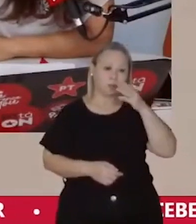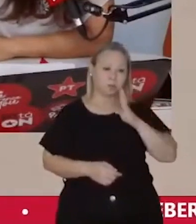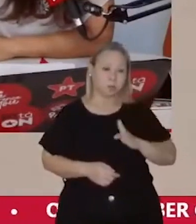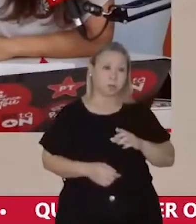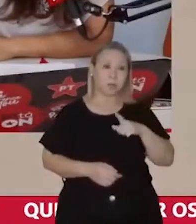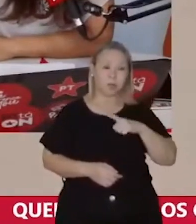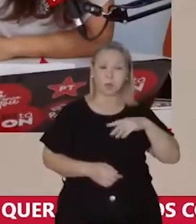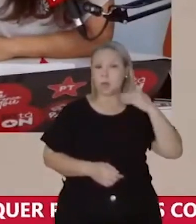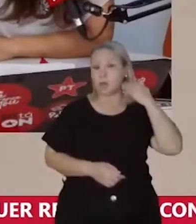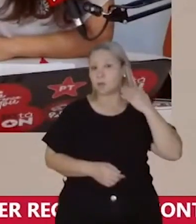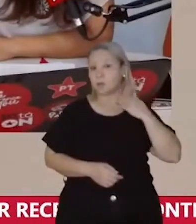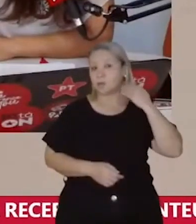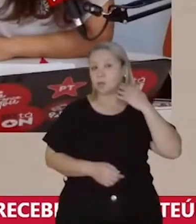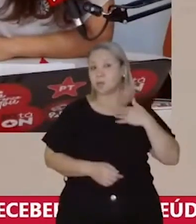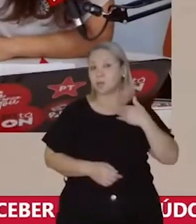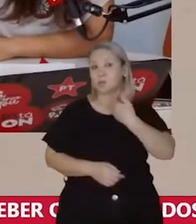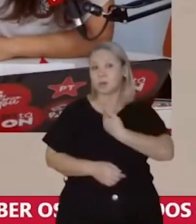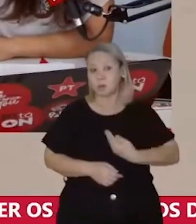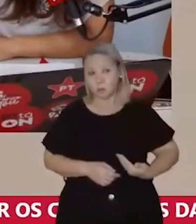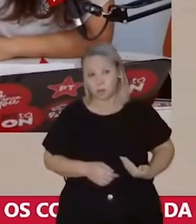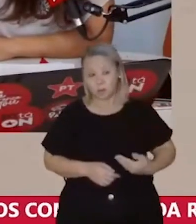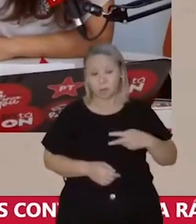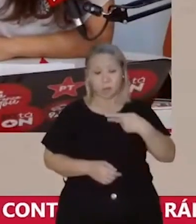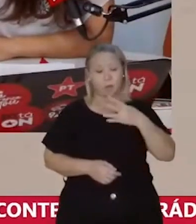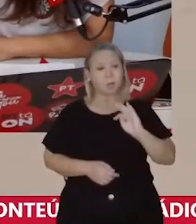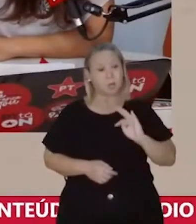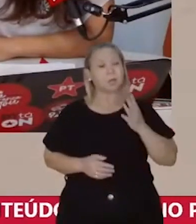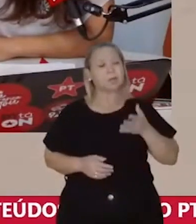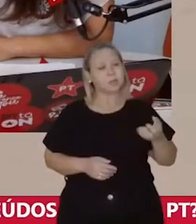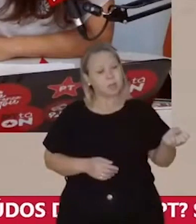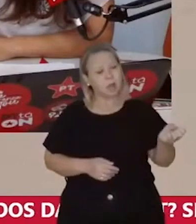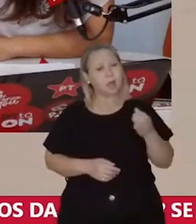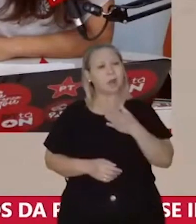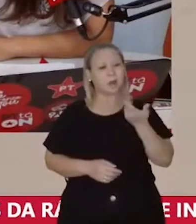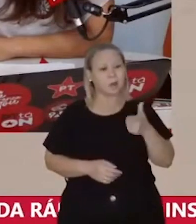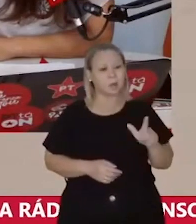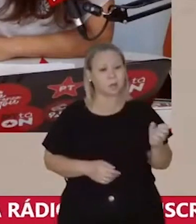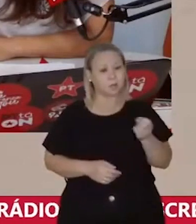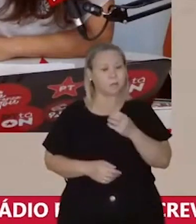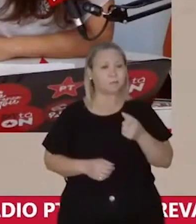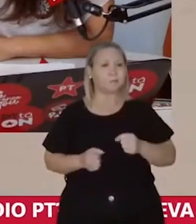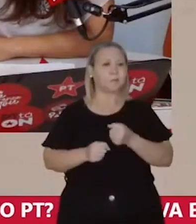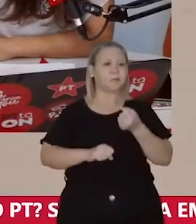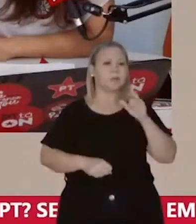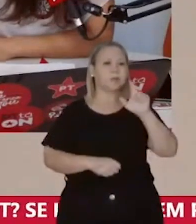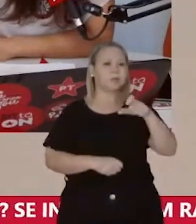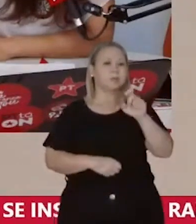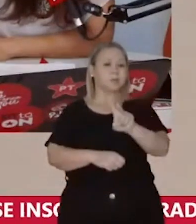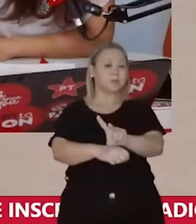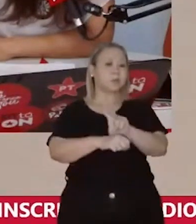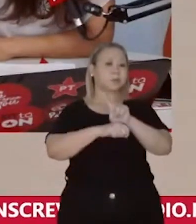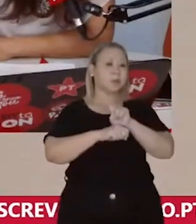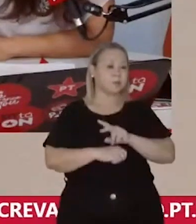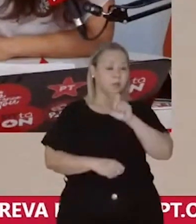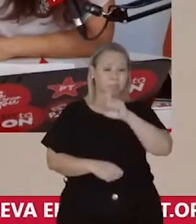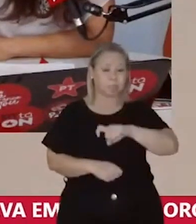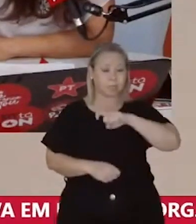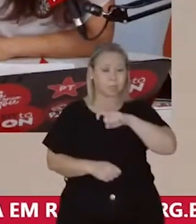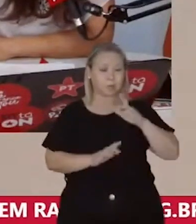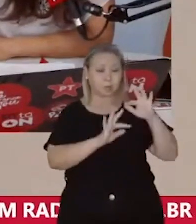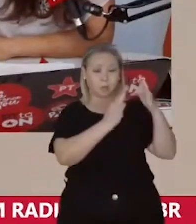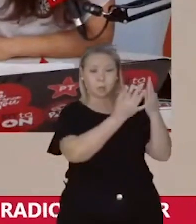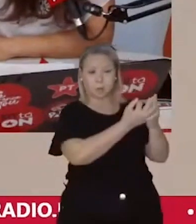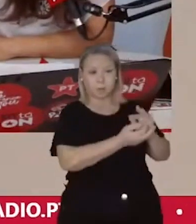temos os bancos públicos. O PT já inovou antes, fazendo um grande financiamento da agricultura familiar. Mas nós